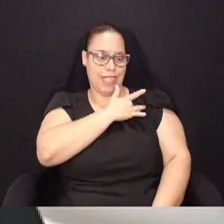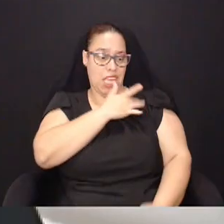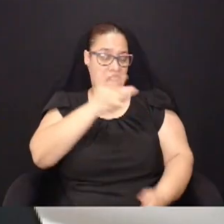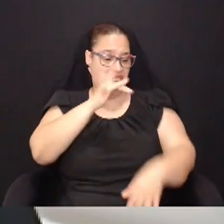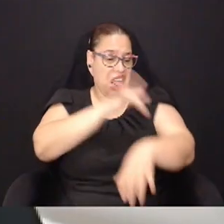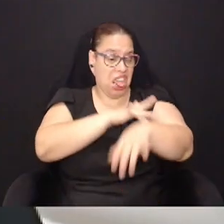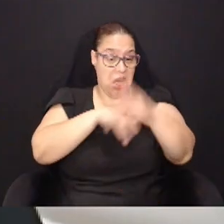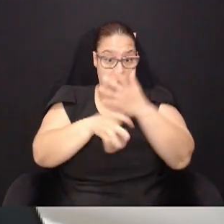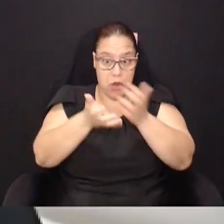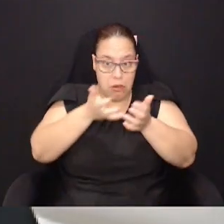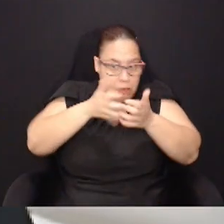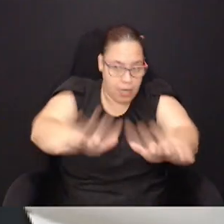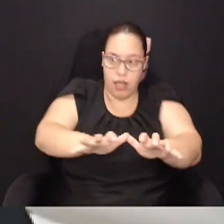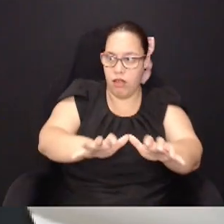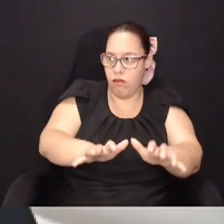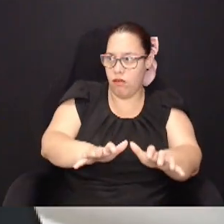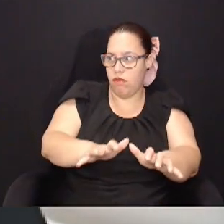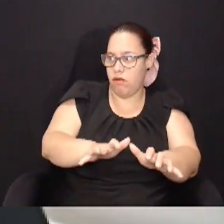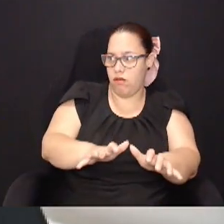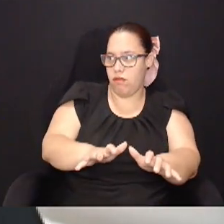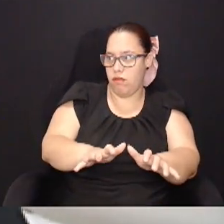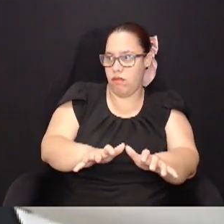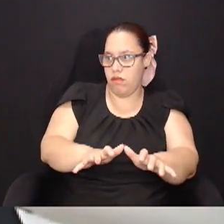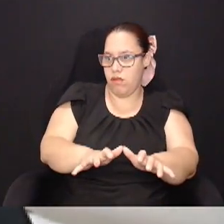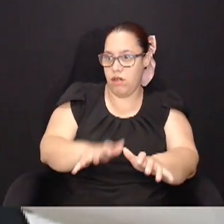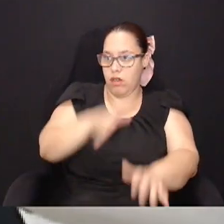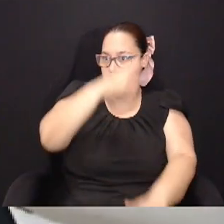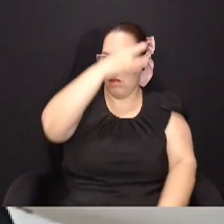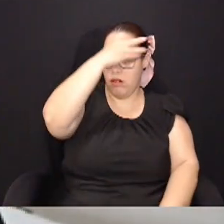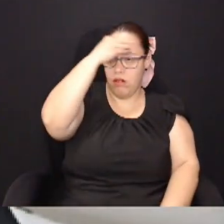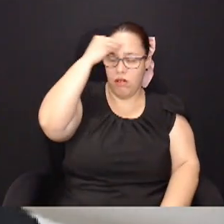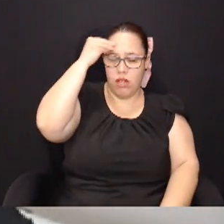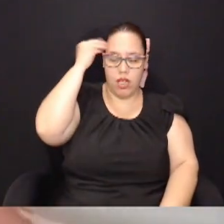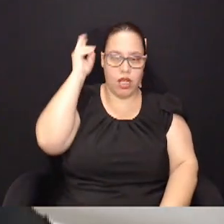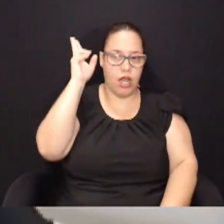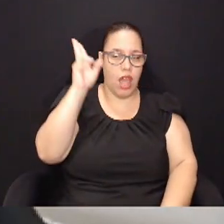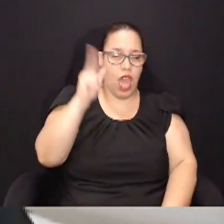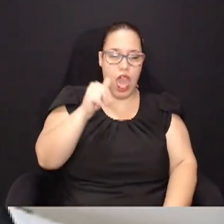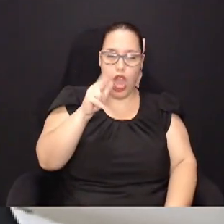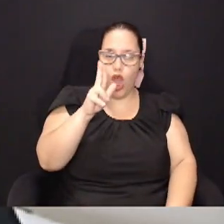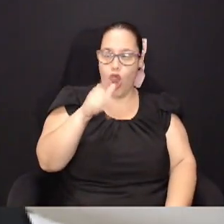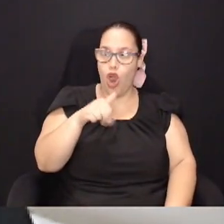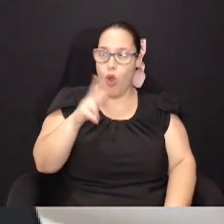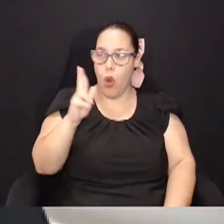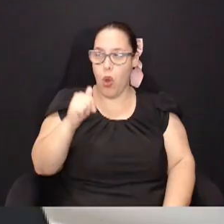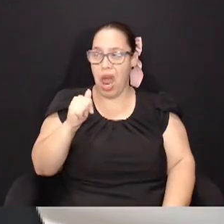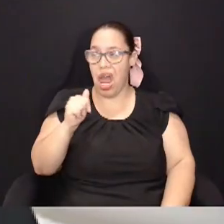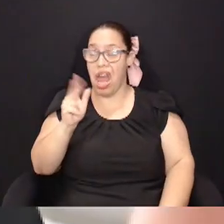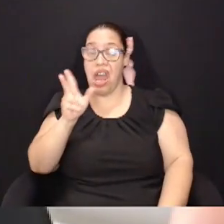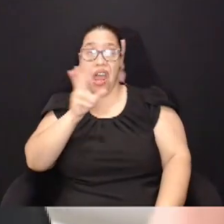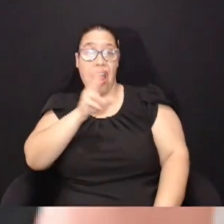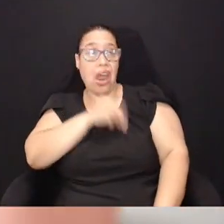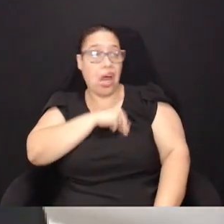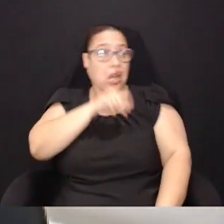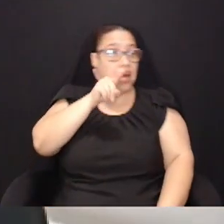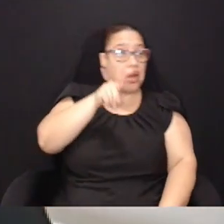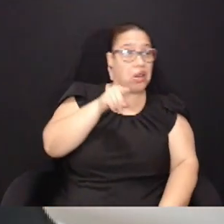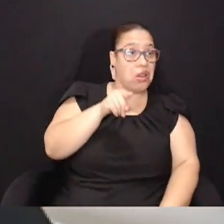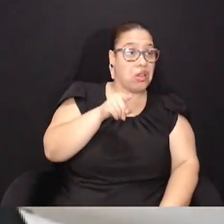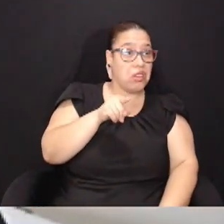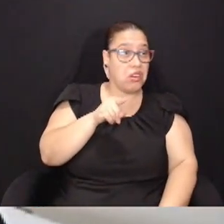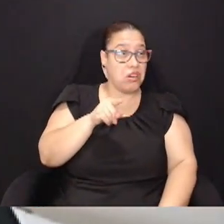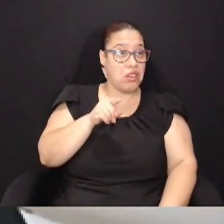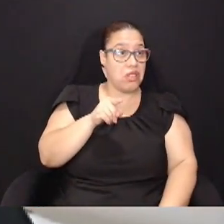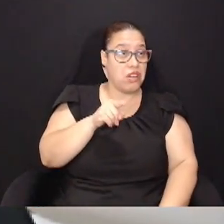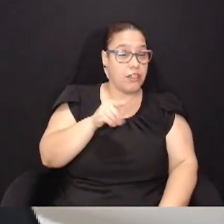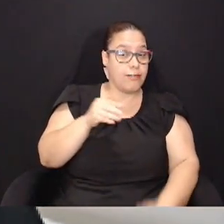ela não vai esquecer aquilo nunca. E dizer que, nossa, você só... Quando você traz à tona